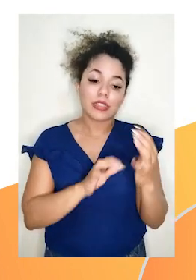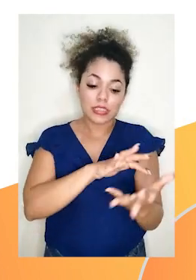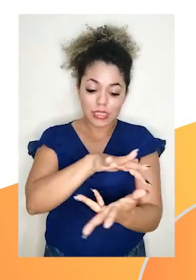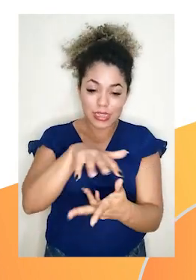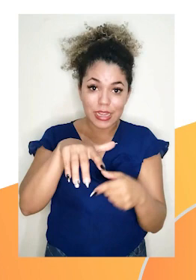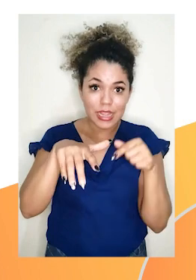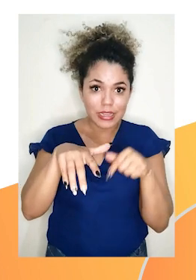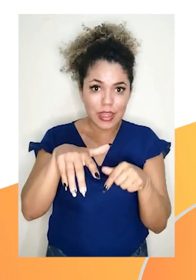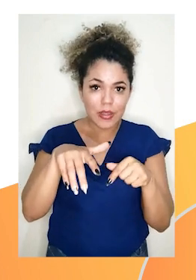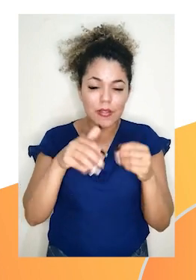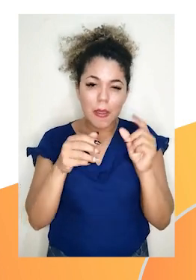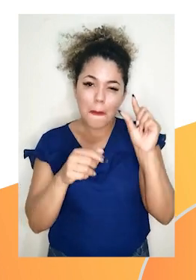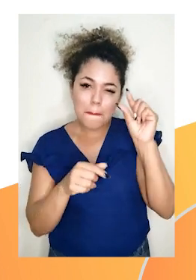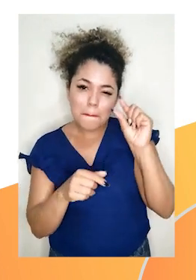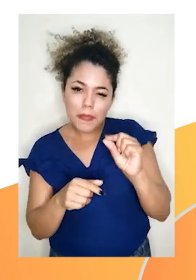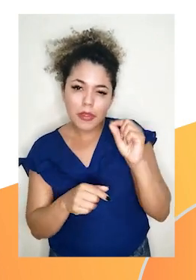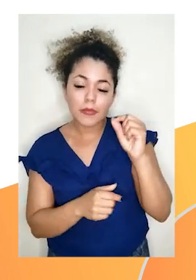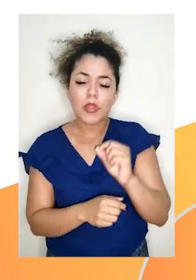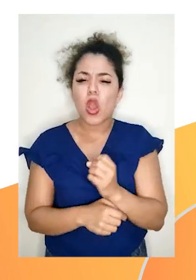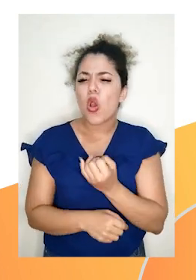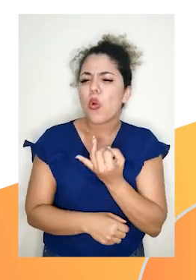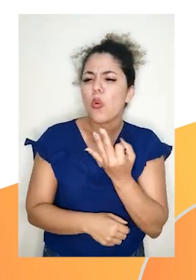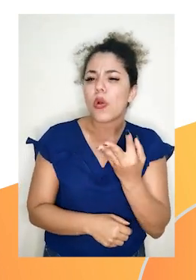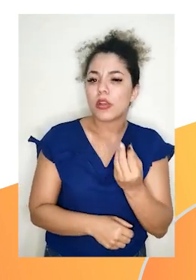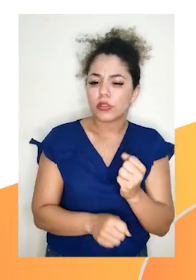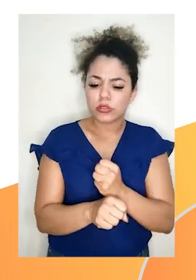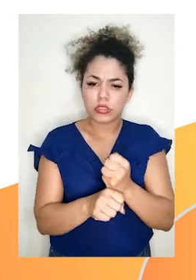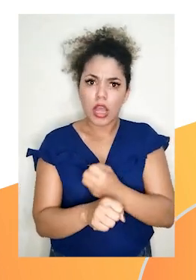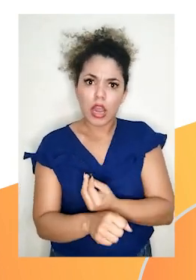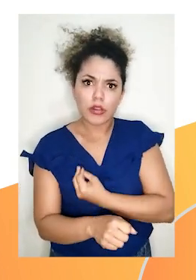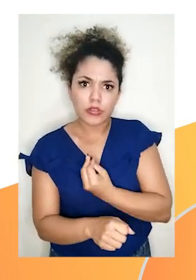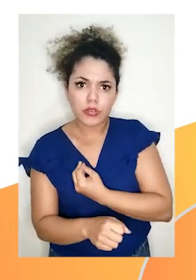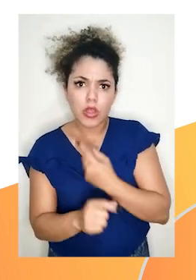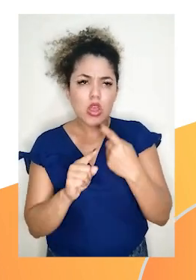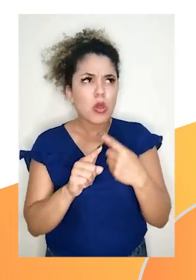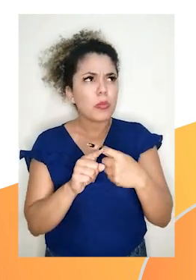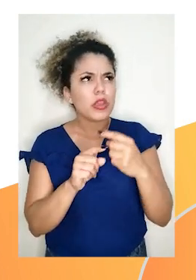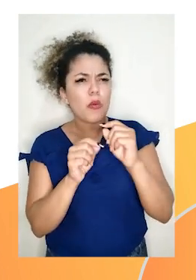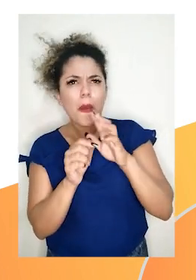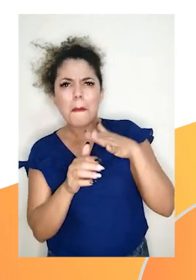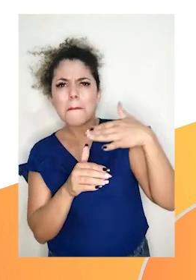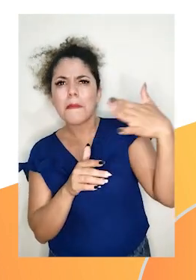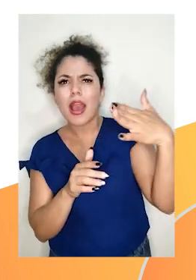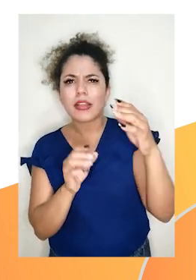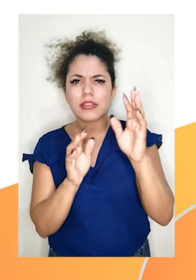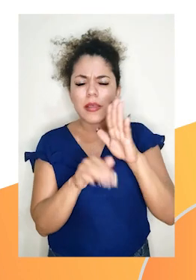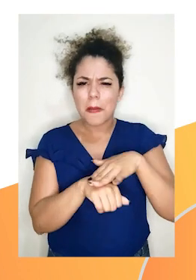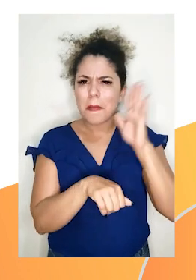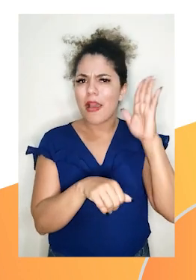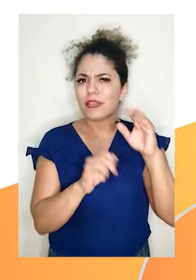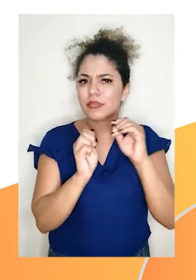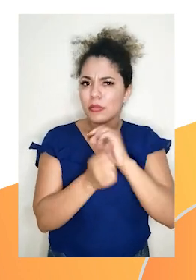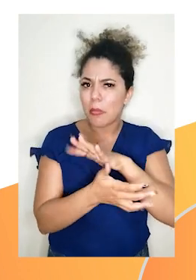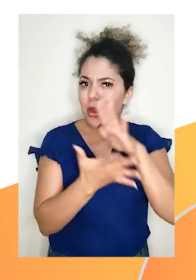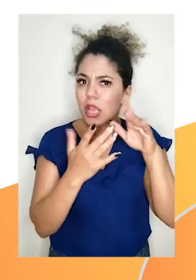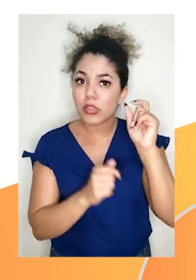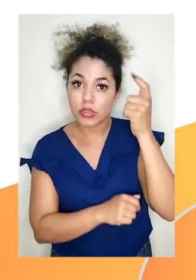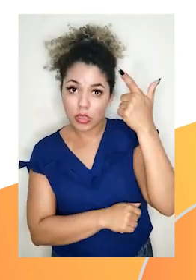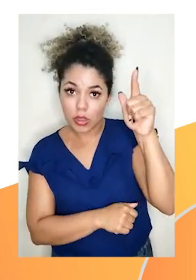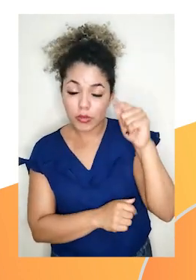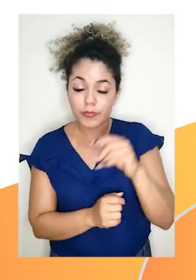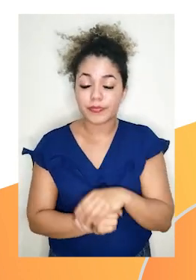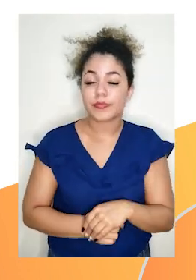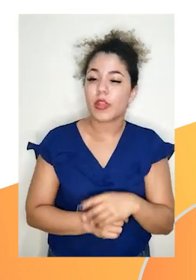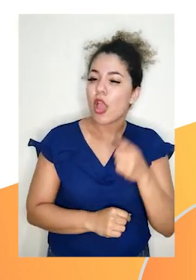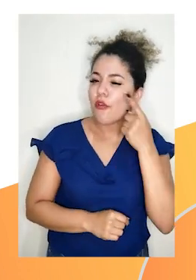luminosidade. Quanto que uma estrela vive? Por que ela é mais brilhante que outra em relação à distância? Isso tem a ver relacionado com a posição da Terra?